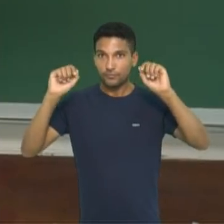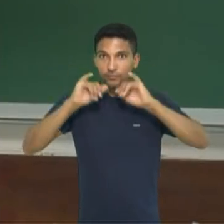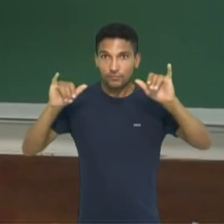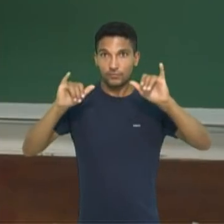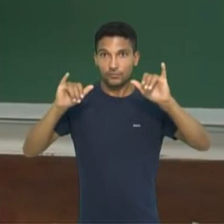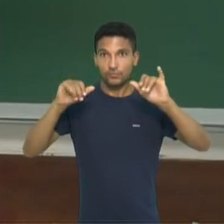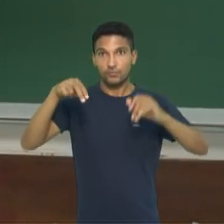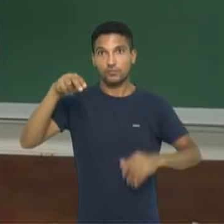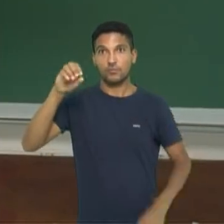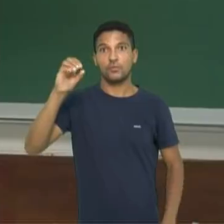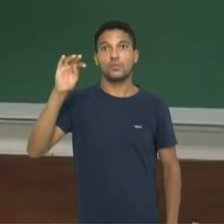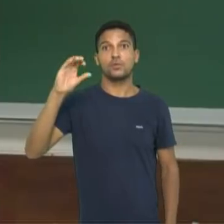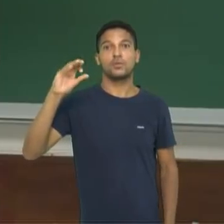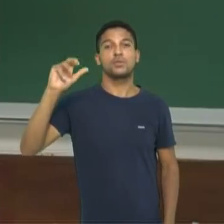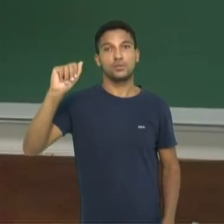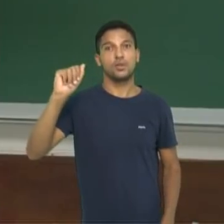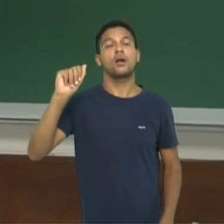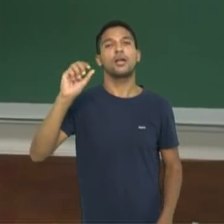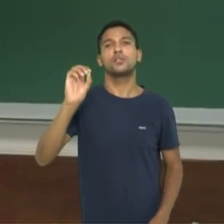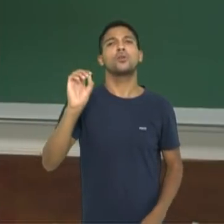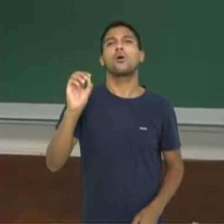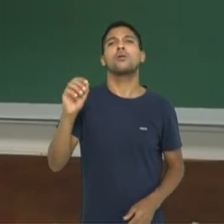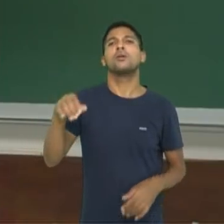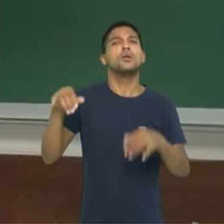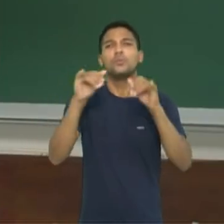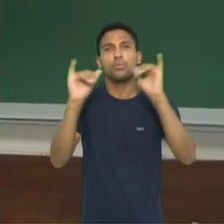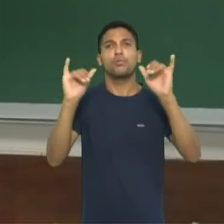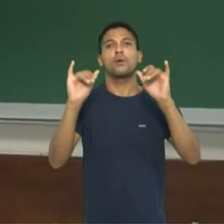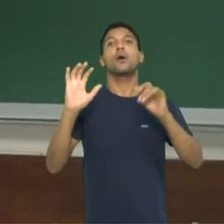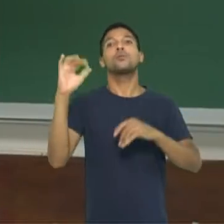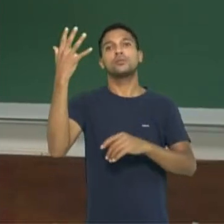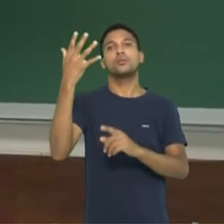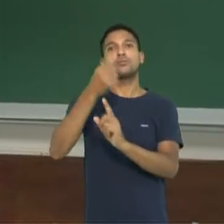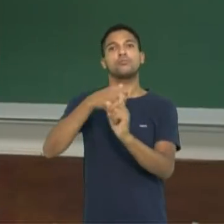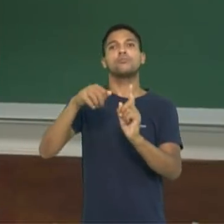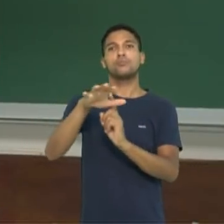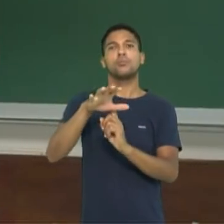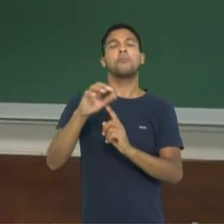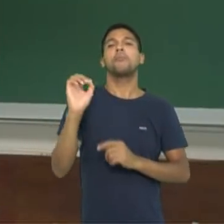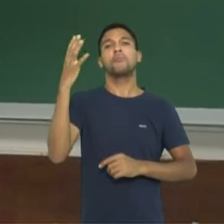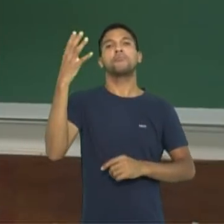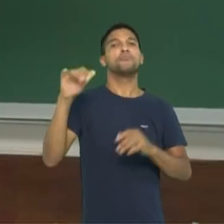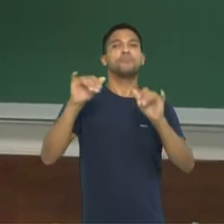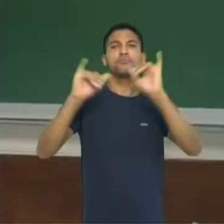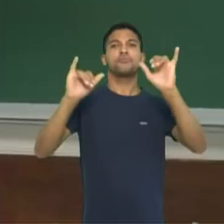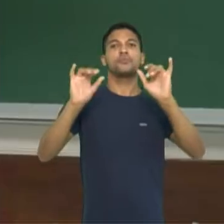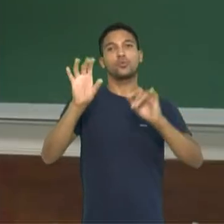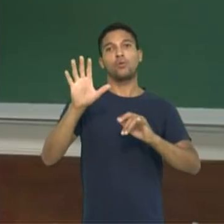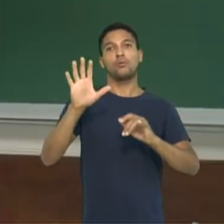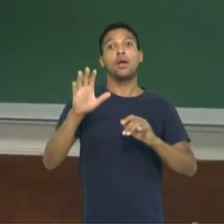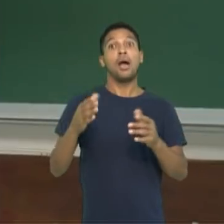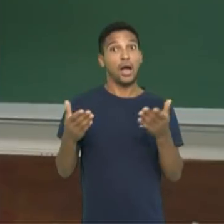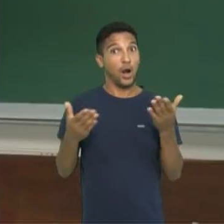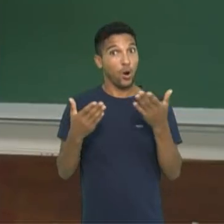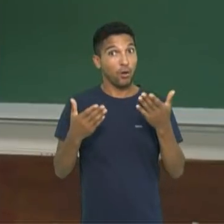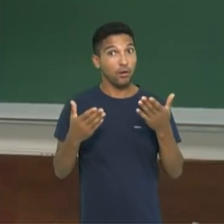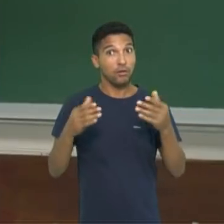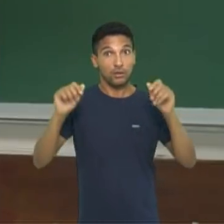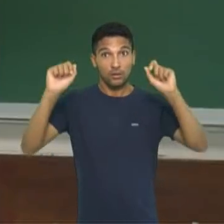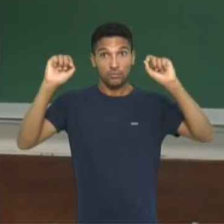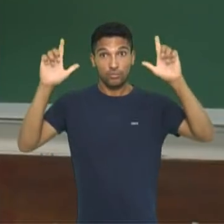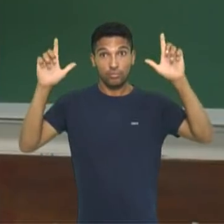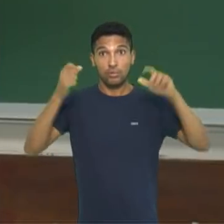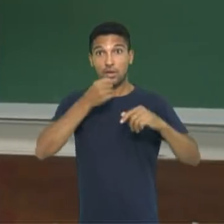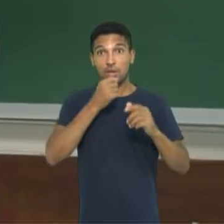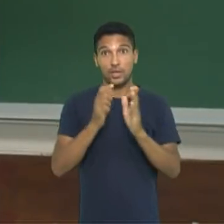fato real que aconteceu no cotidiano. Na reportagem, ela tem que ter um material mais bem elaborado, tem que ter uma